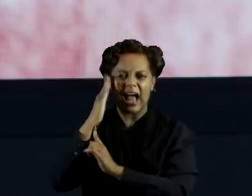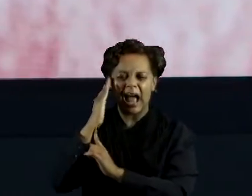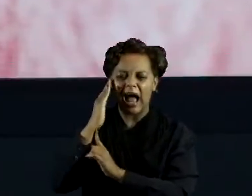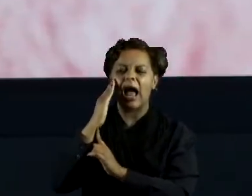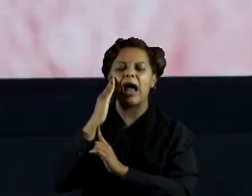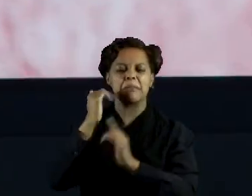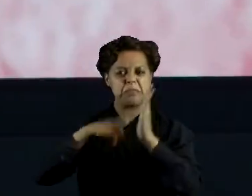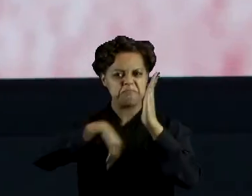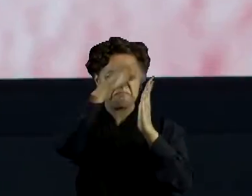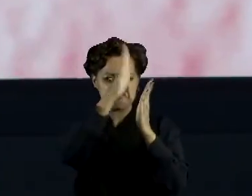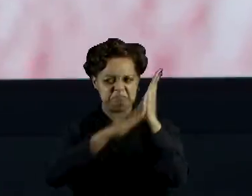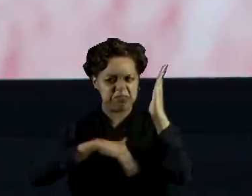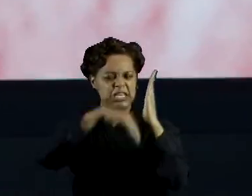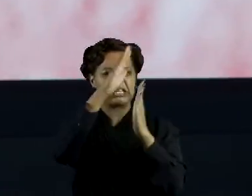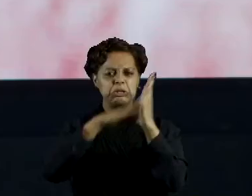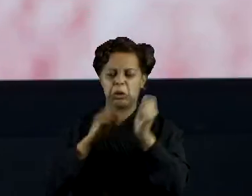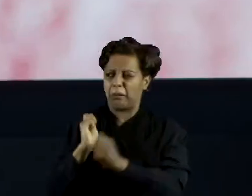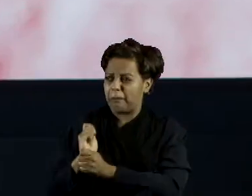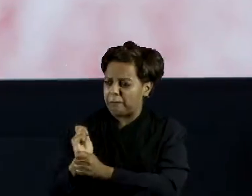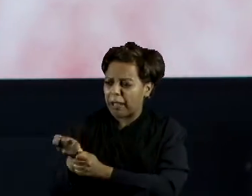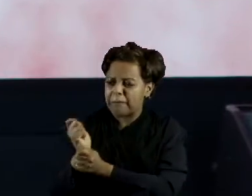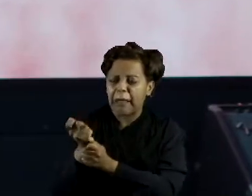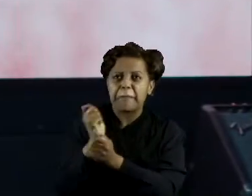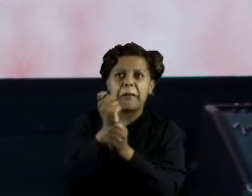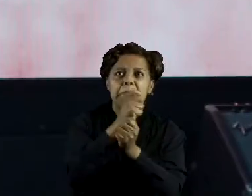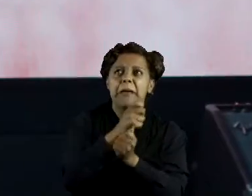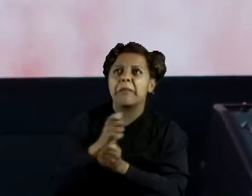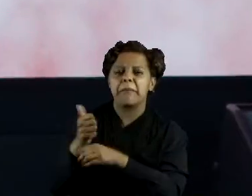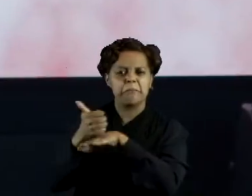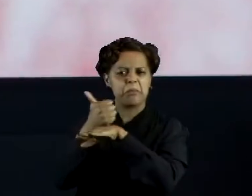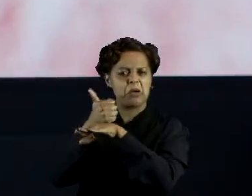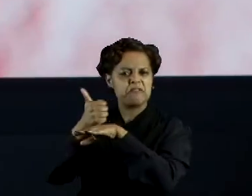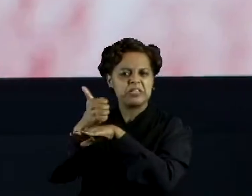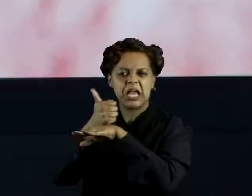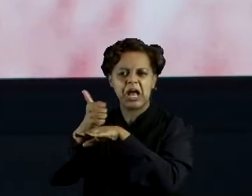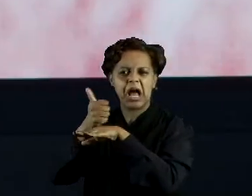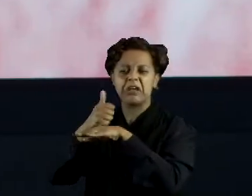que esculpiu, por exemplo, as Pietas.